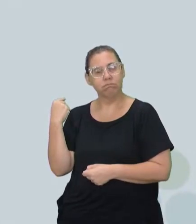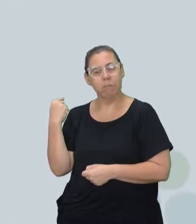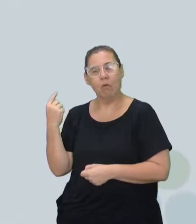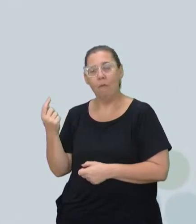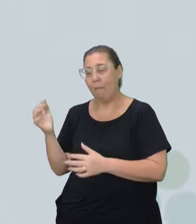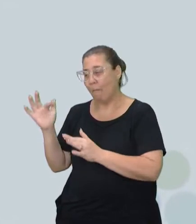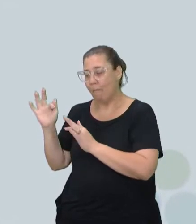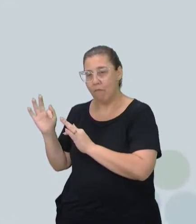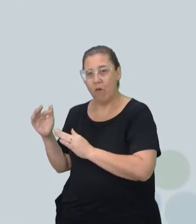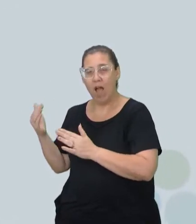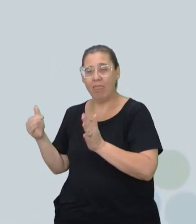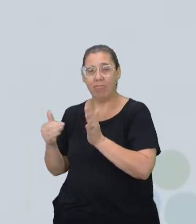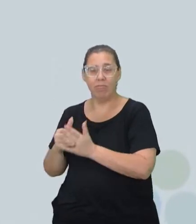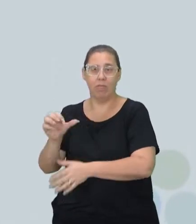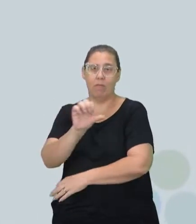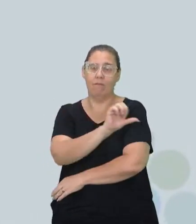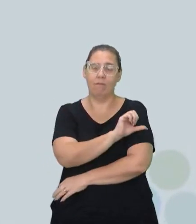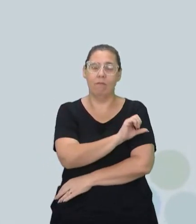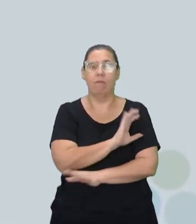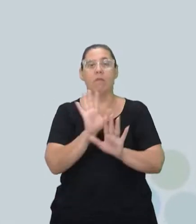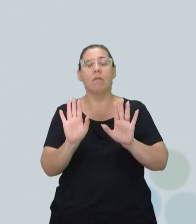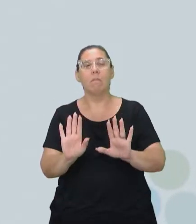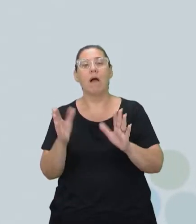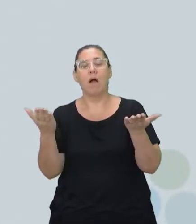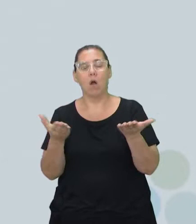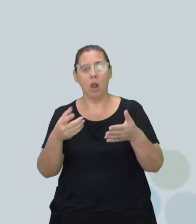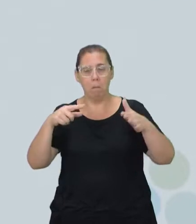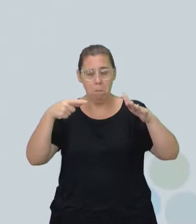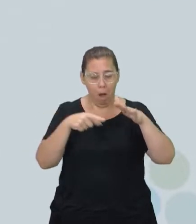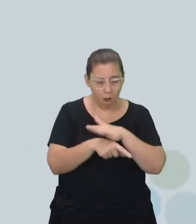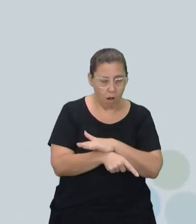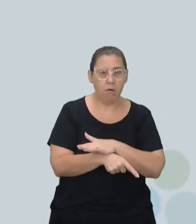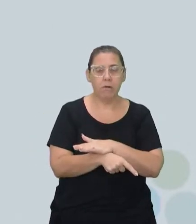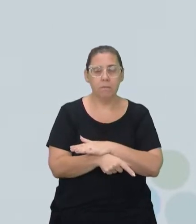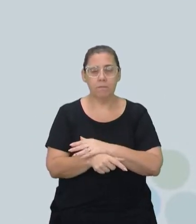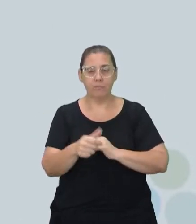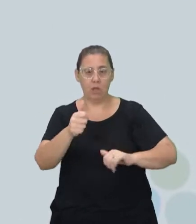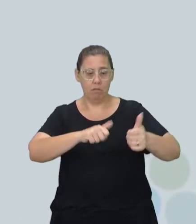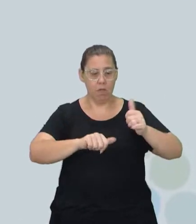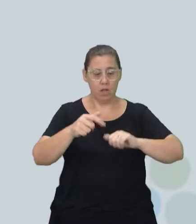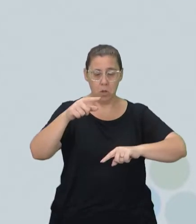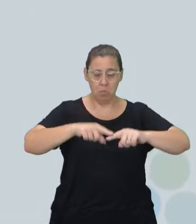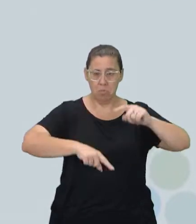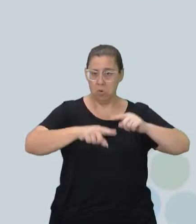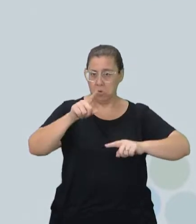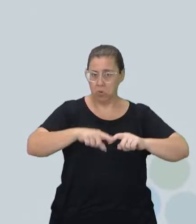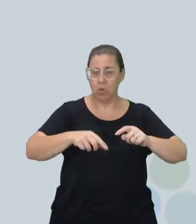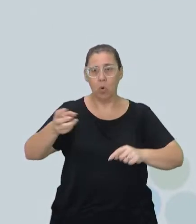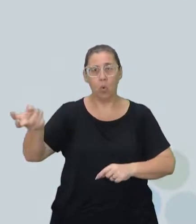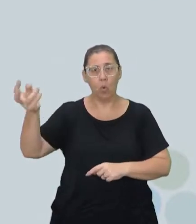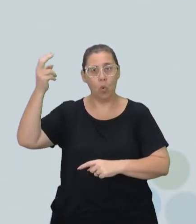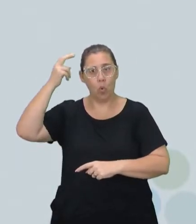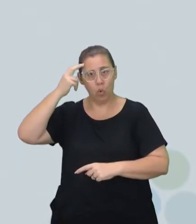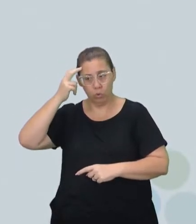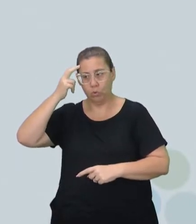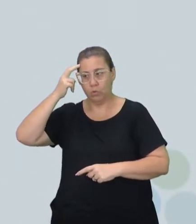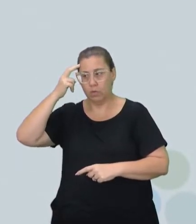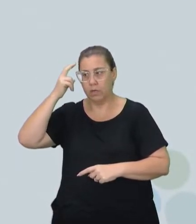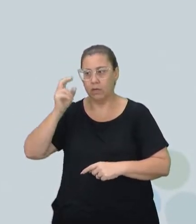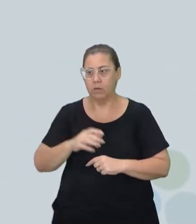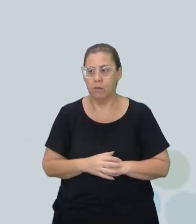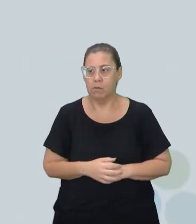finais, né? Até o 9º ano. Só que a gente vai aprofundar agora. Analisar objetos e vestígios da cultura material e